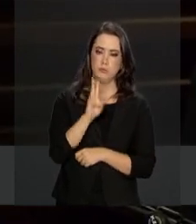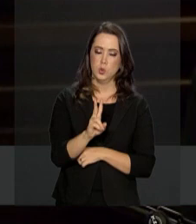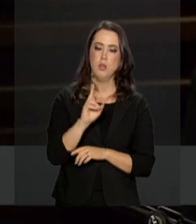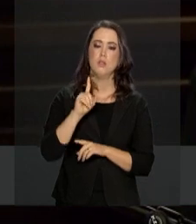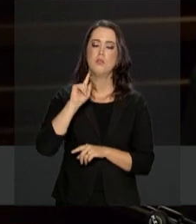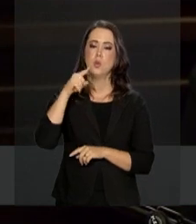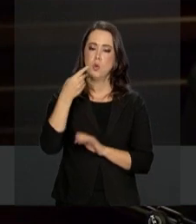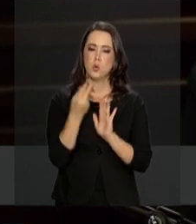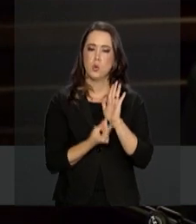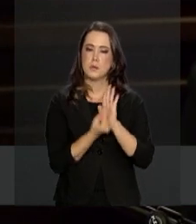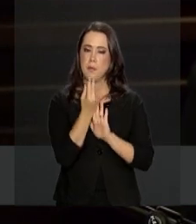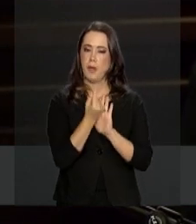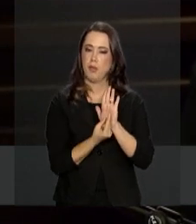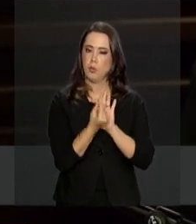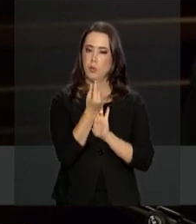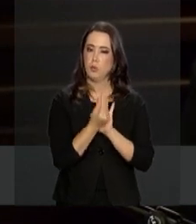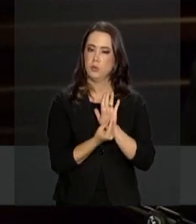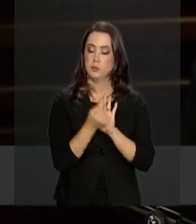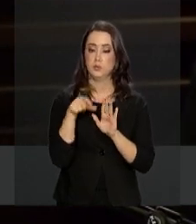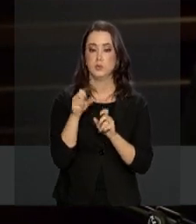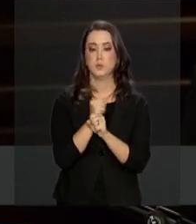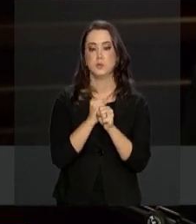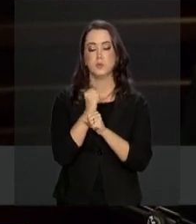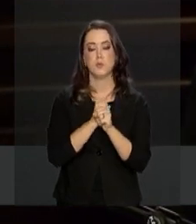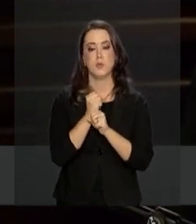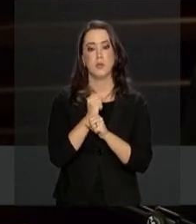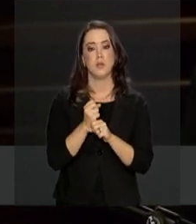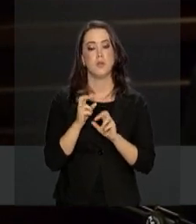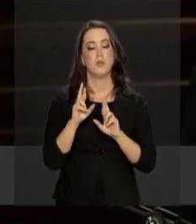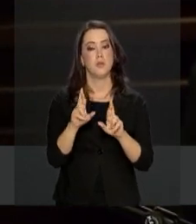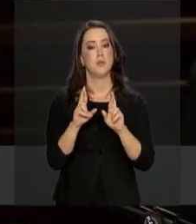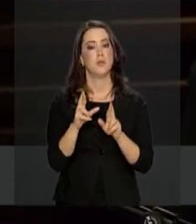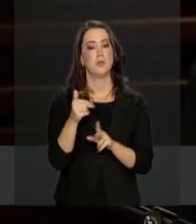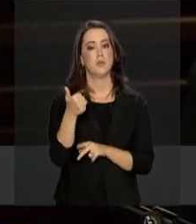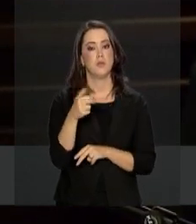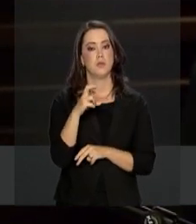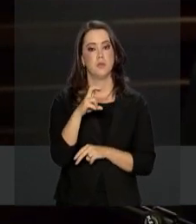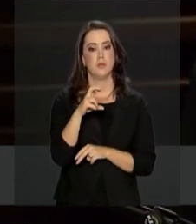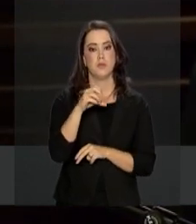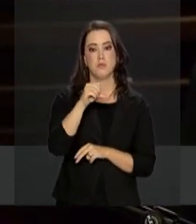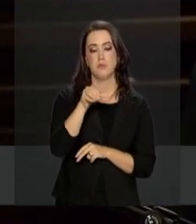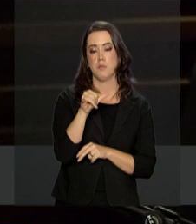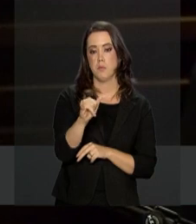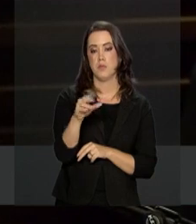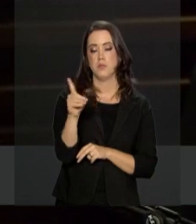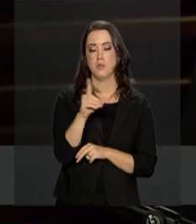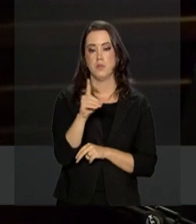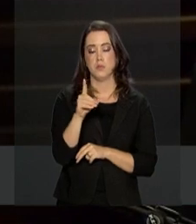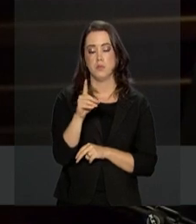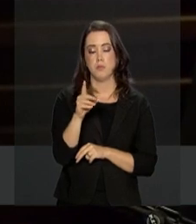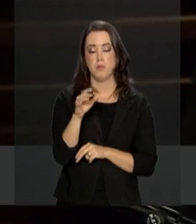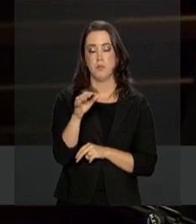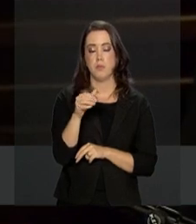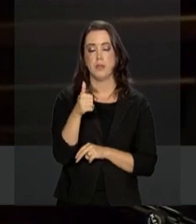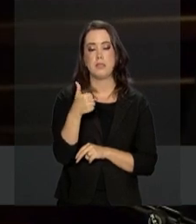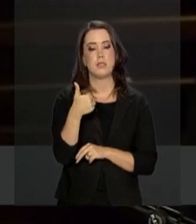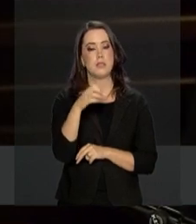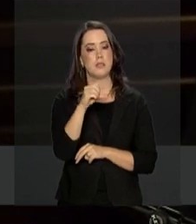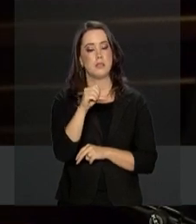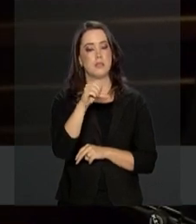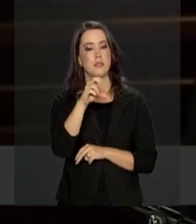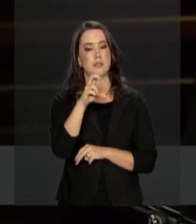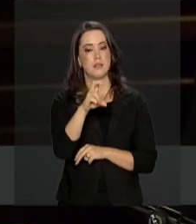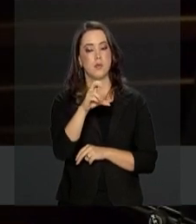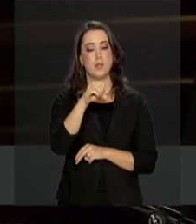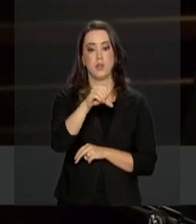outro orçamento o orçamento deste ano a previsão de 159 bilhões de déficit o jogador aqui penso eu